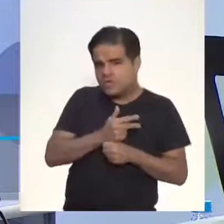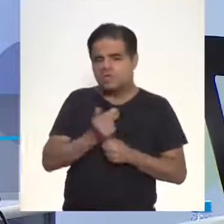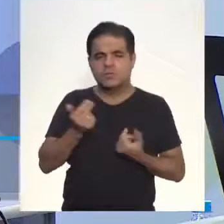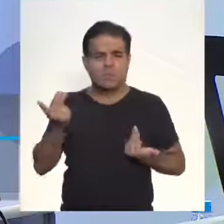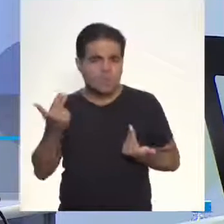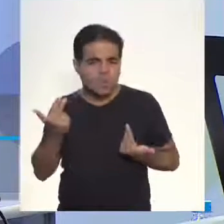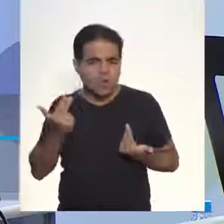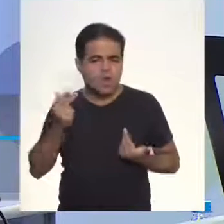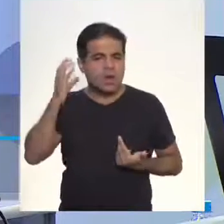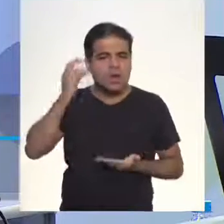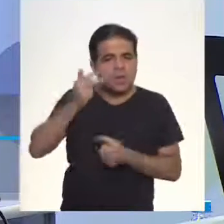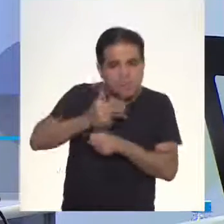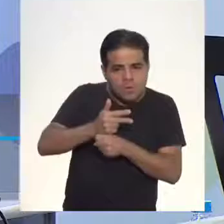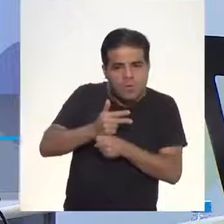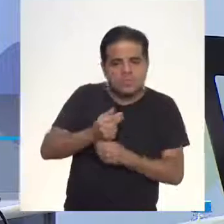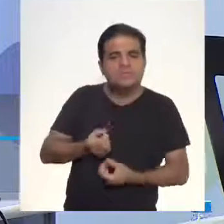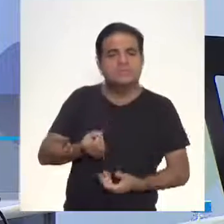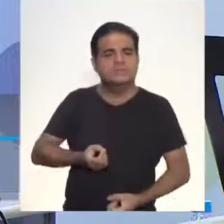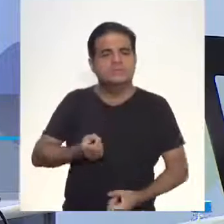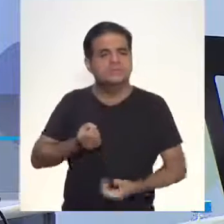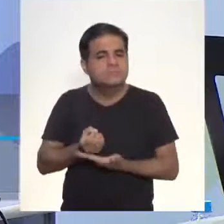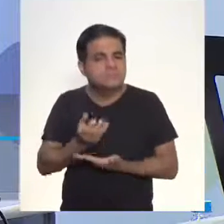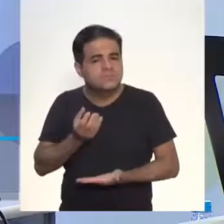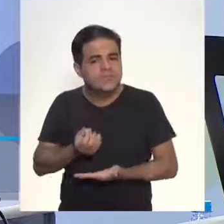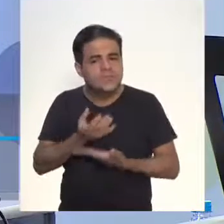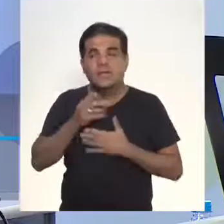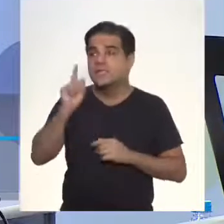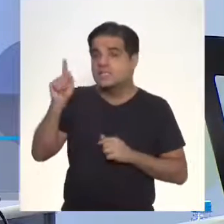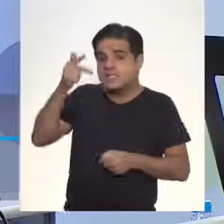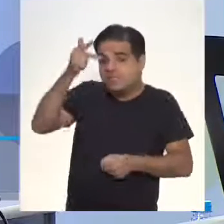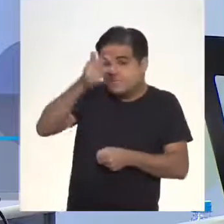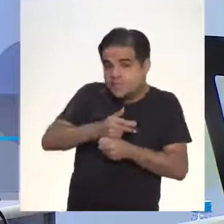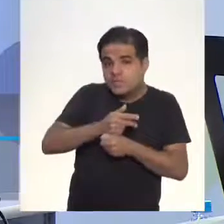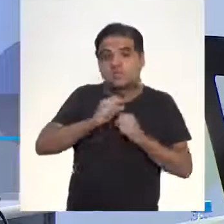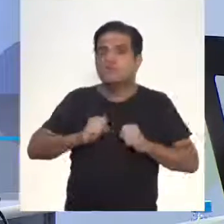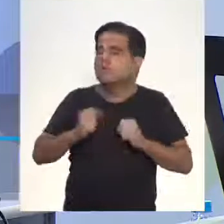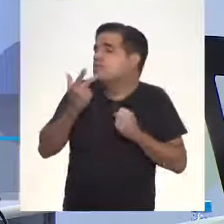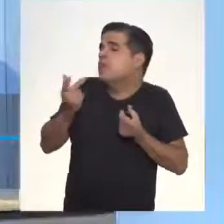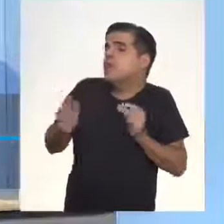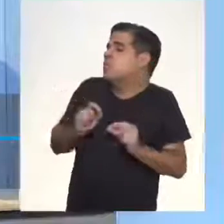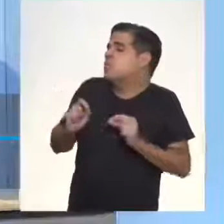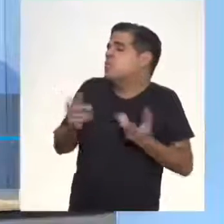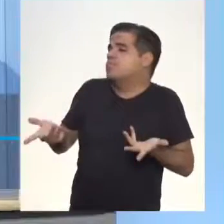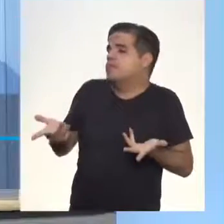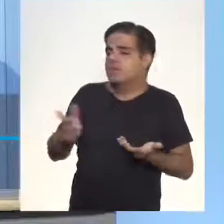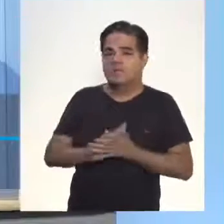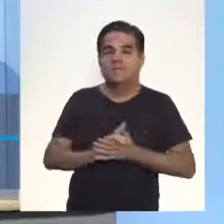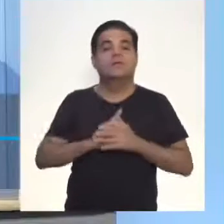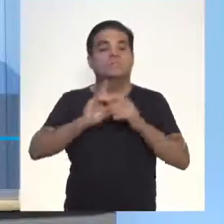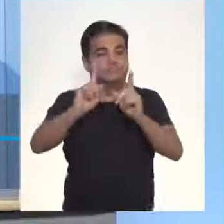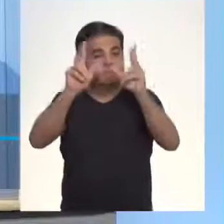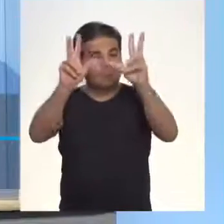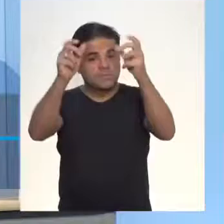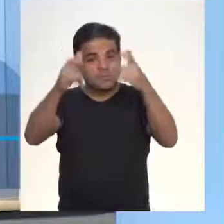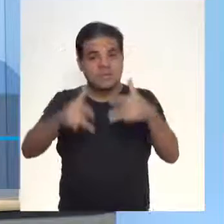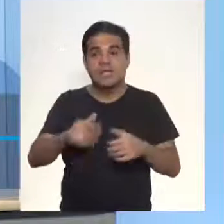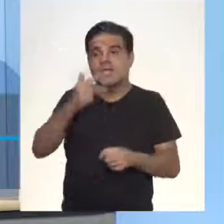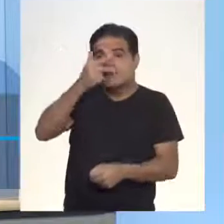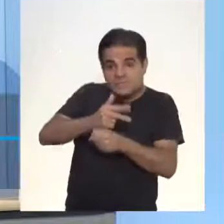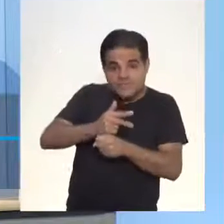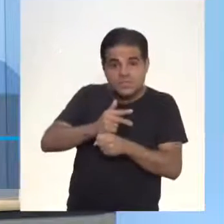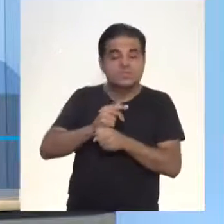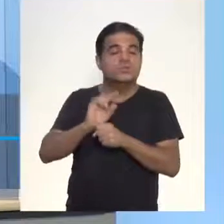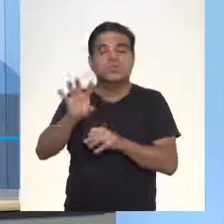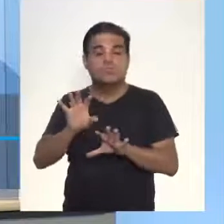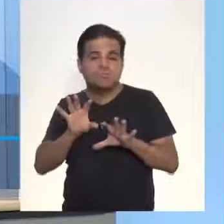social do podcast, do poema que analisamos. No caso desse vídeo, a gente pode dizer o quê, Pro? Então, como foi mencionado, esse vídeo não é somente